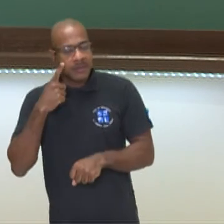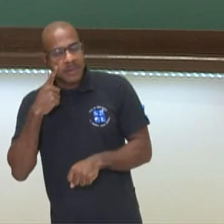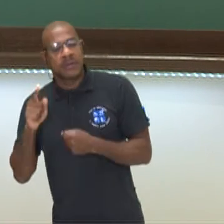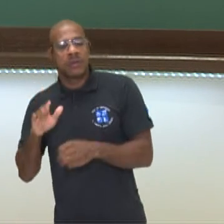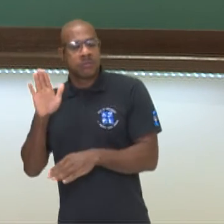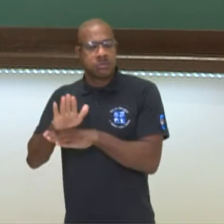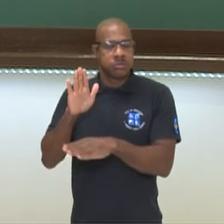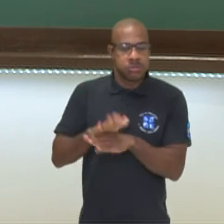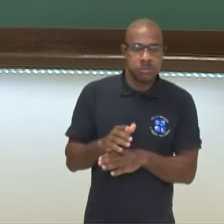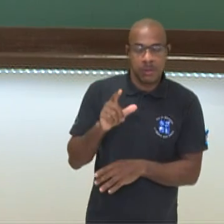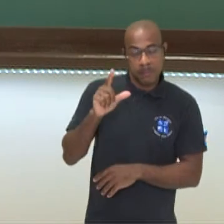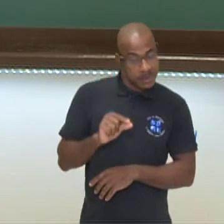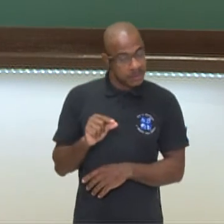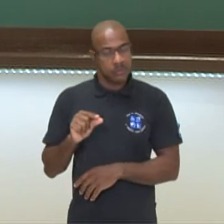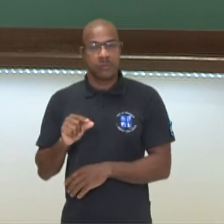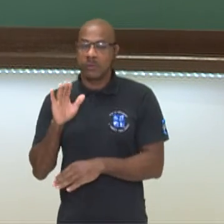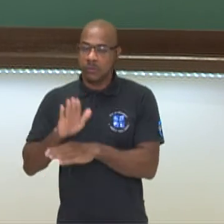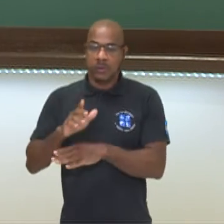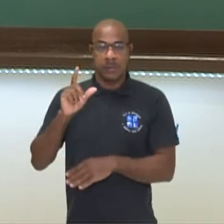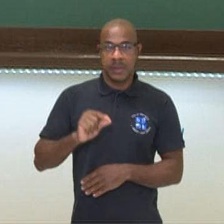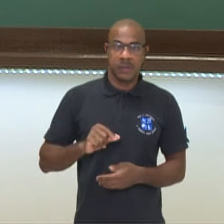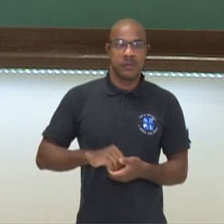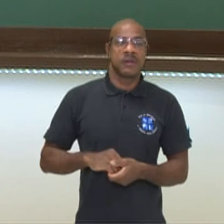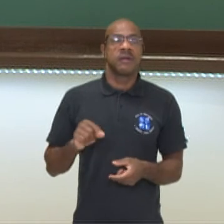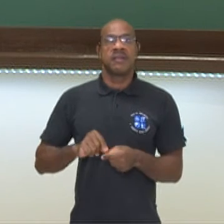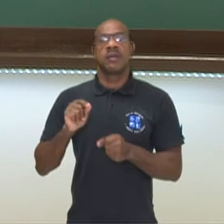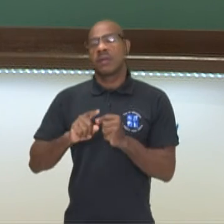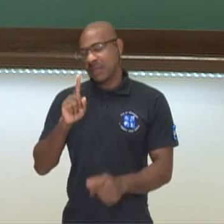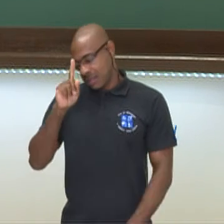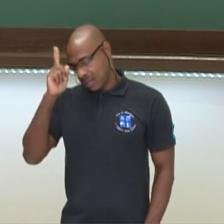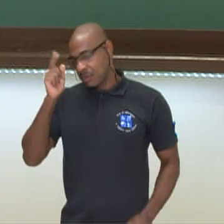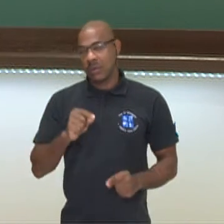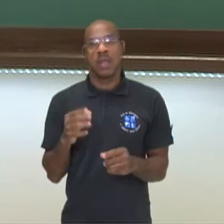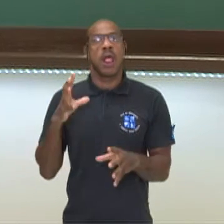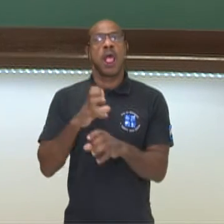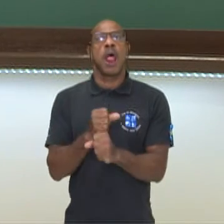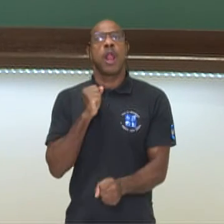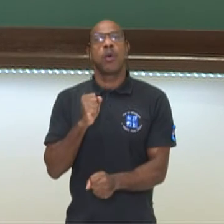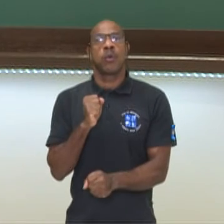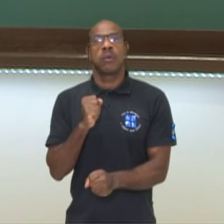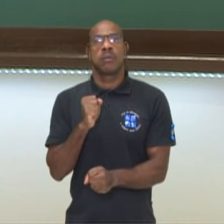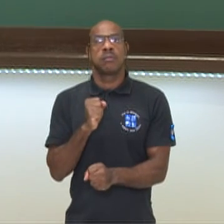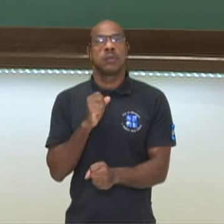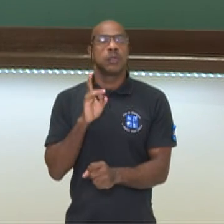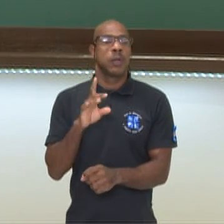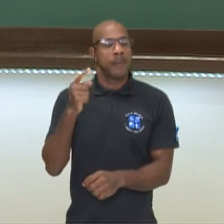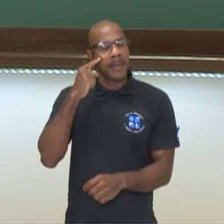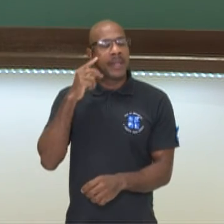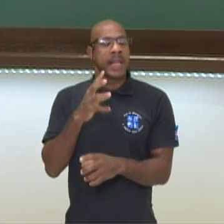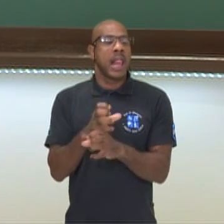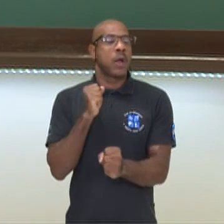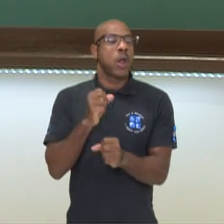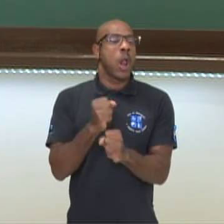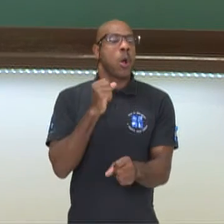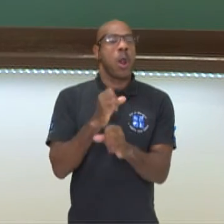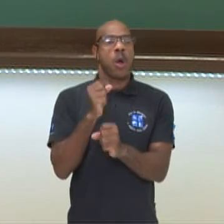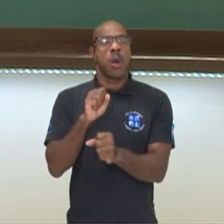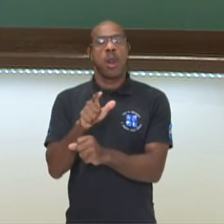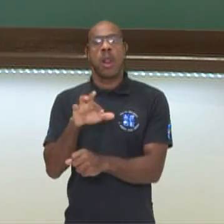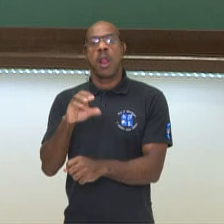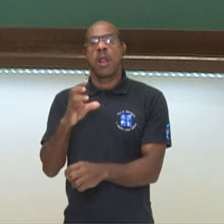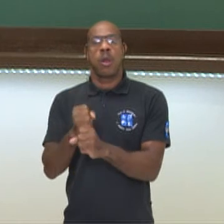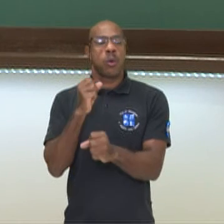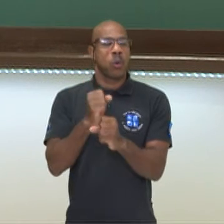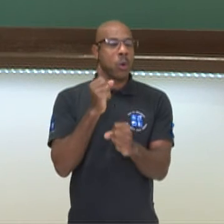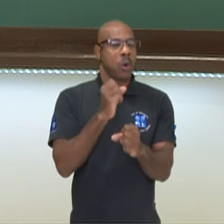questões econômicas, né? Baseando muito naquela ideia de lucro, né, que a gente viu ali sobre o Adam Smith, por exemplo, que foi o pai